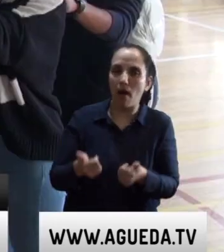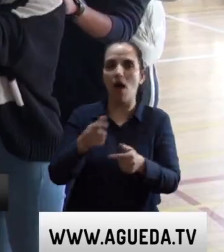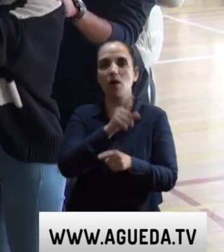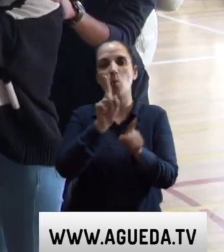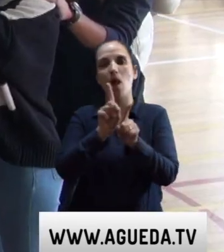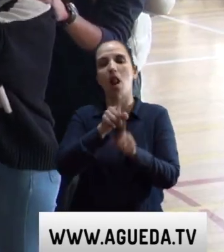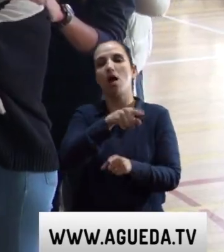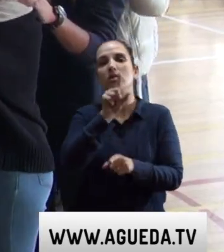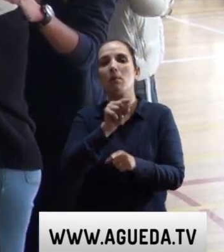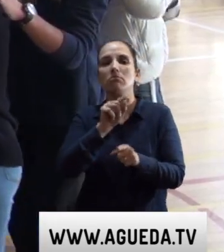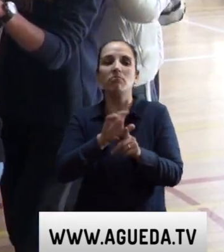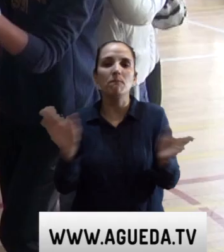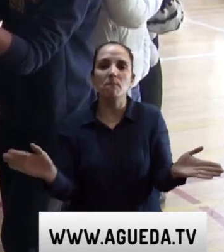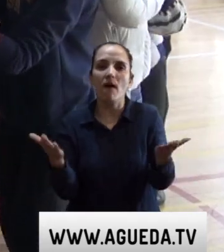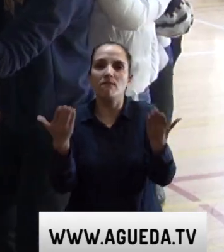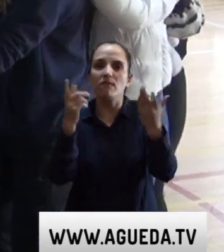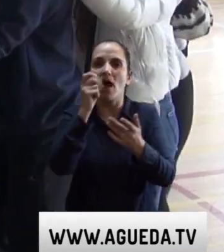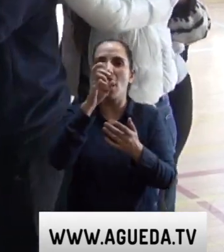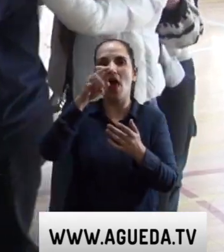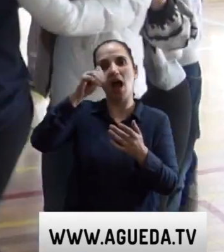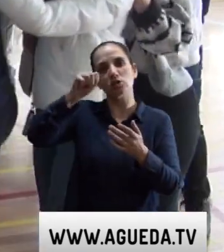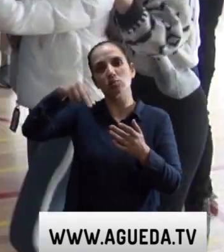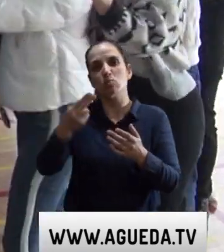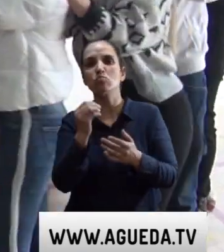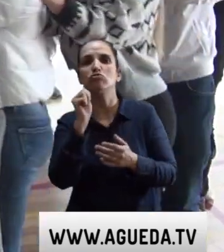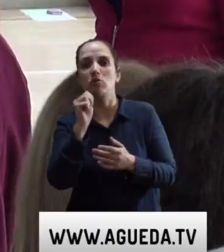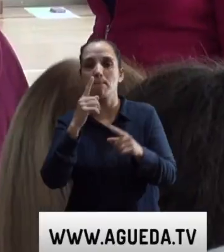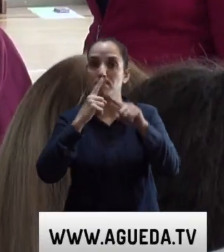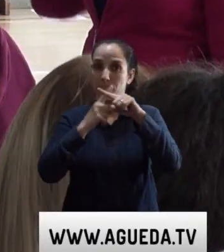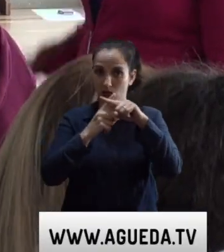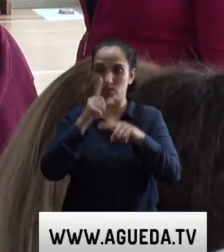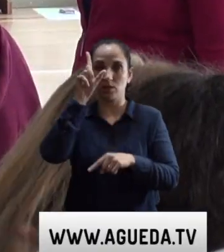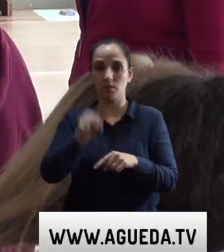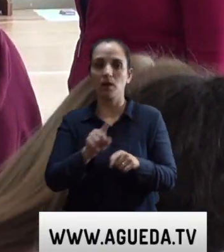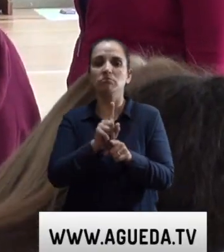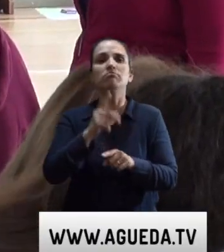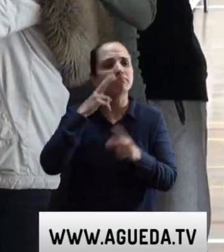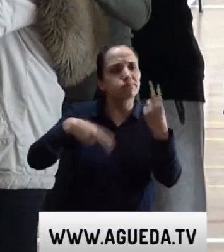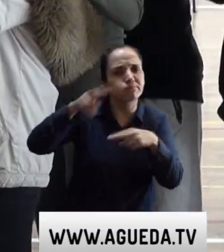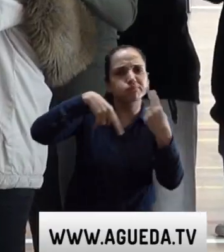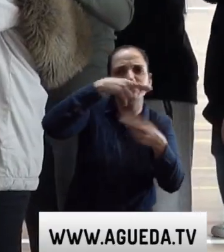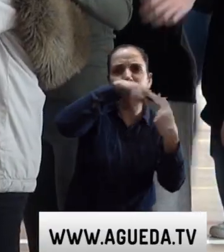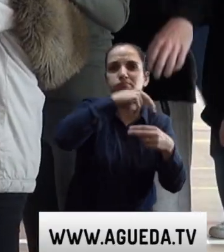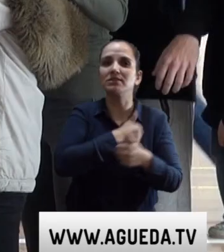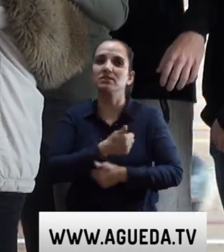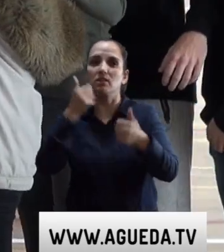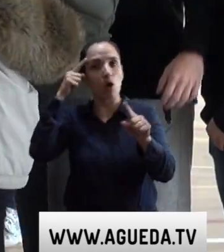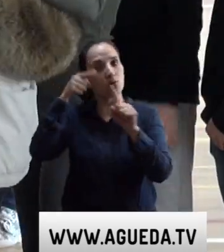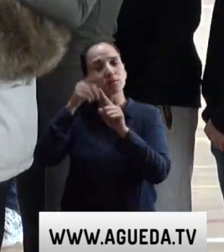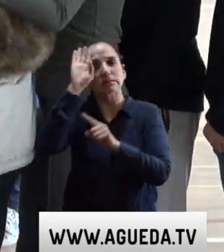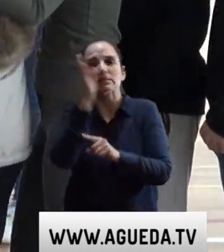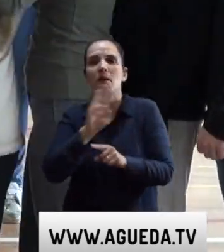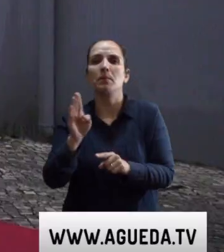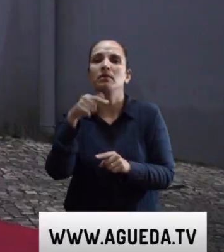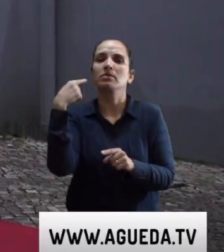outros, participaram também em atividades de promoção do Erasmus Mais e fizeram também um pad e paper pela cidade